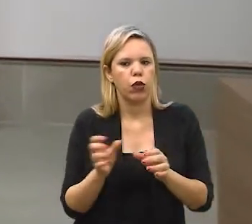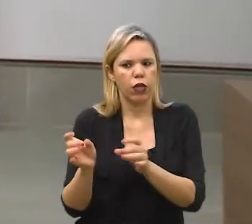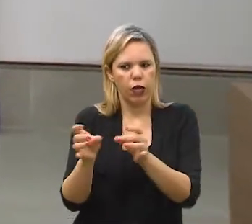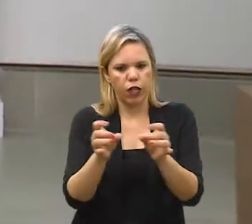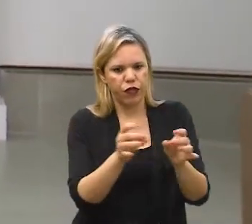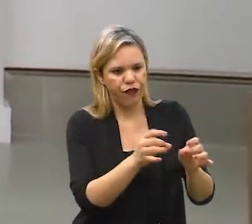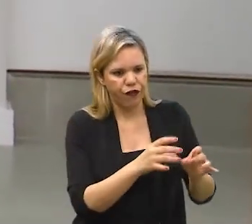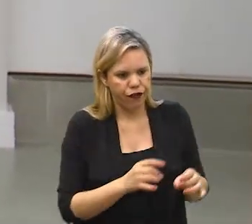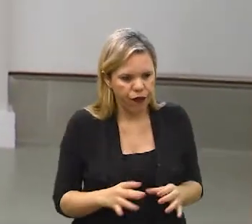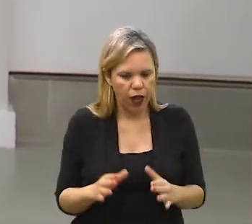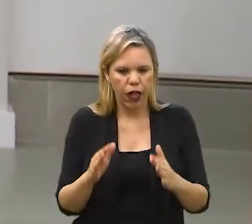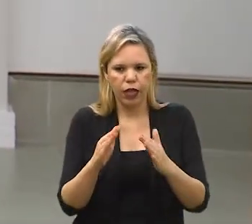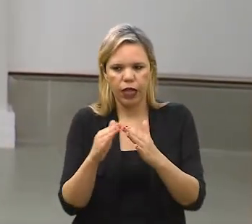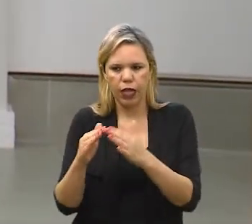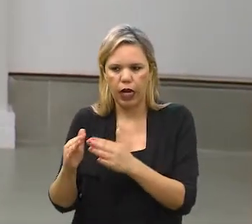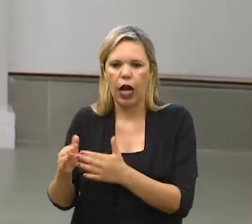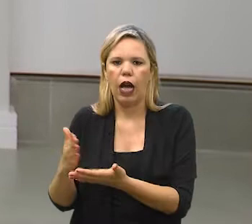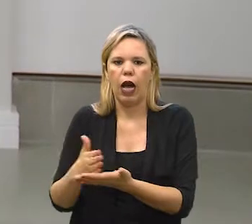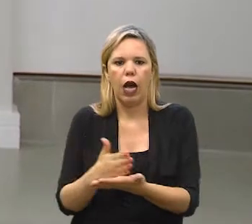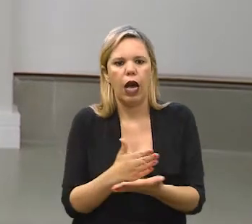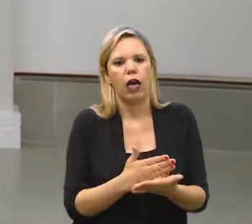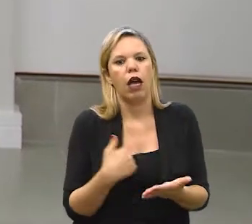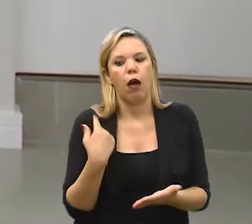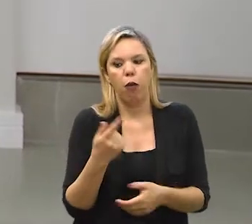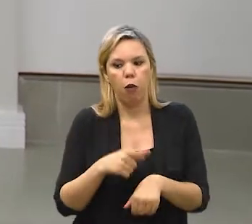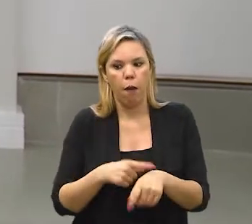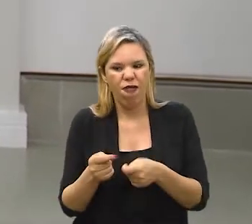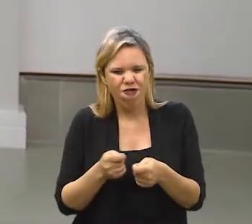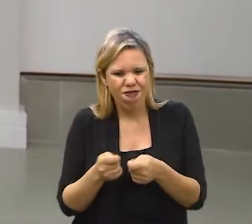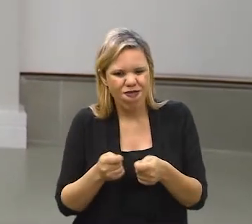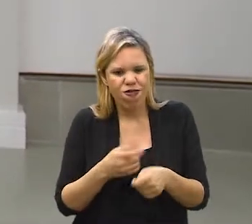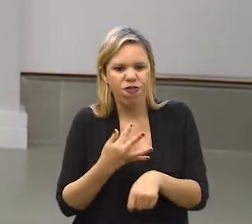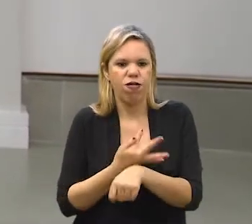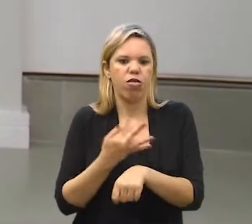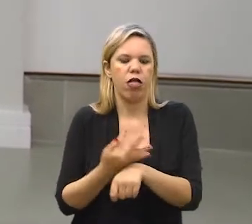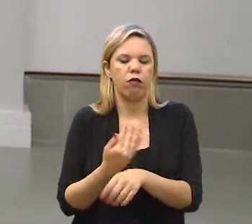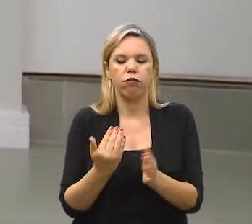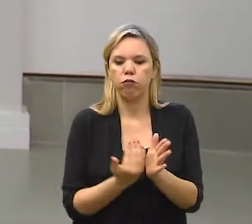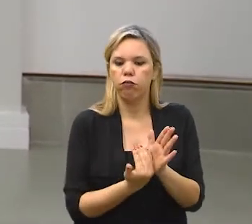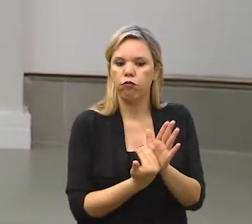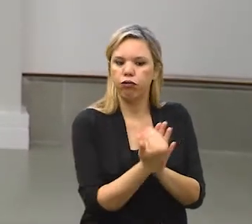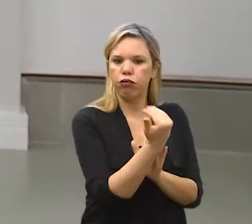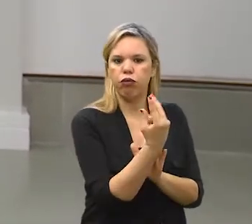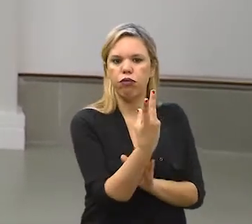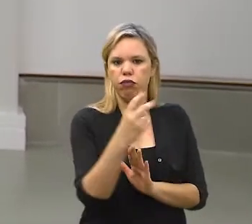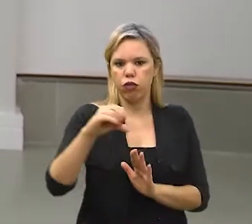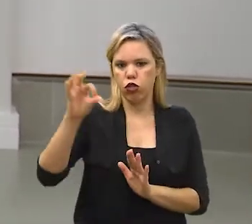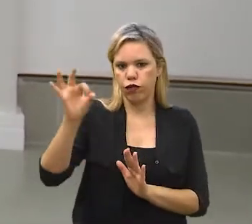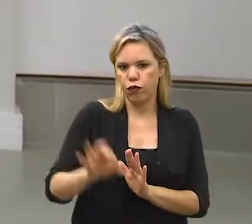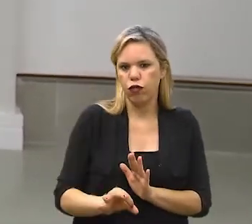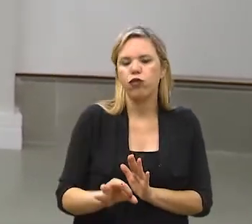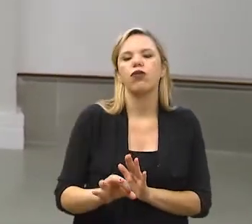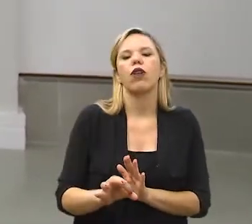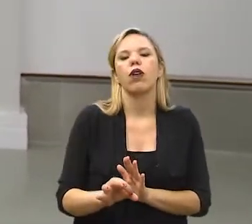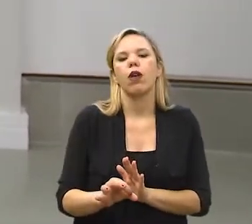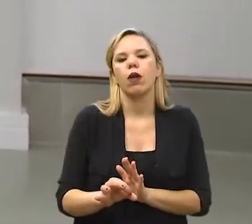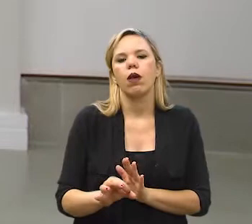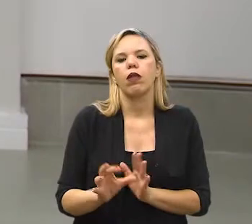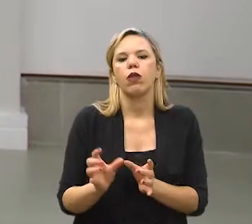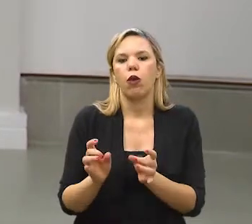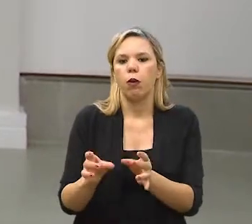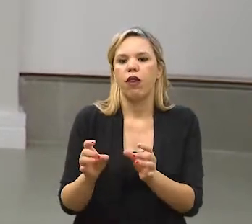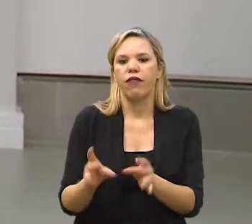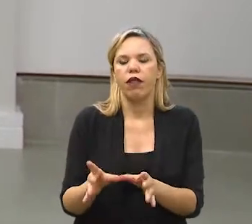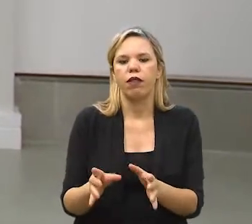pleno momento econômico que passamos, é o crescimento de 29% na carteira de crédito